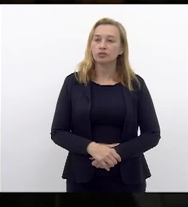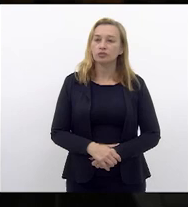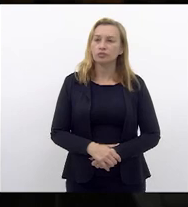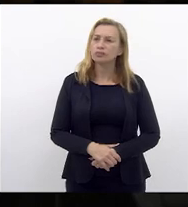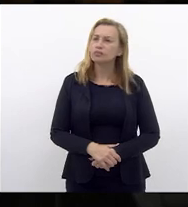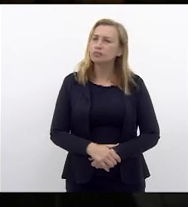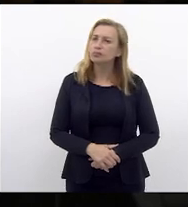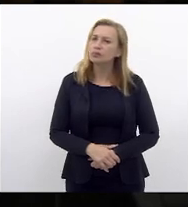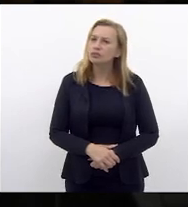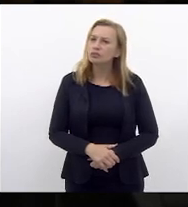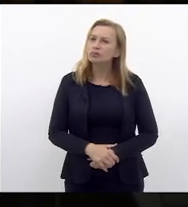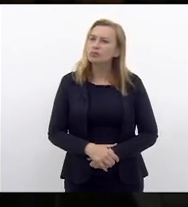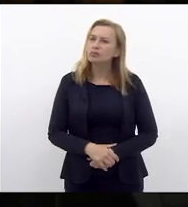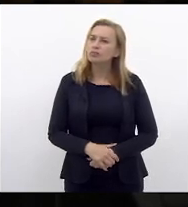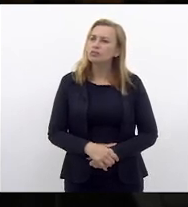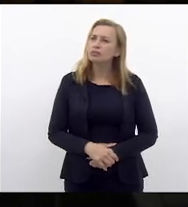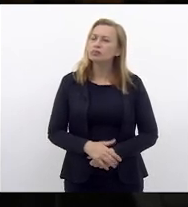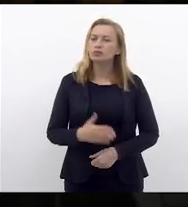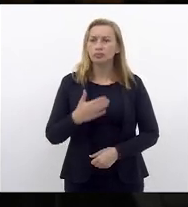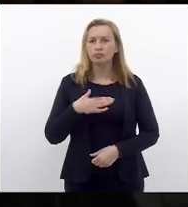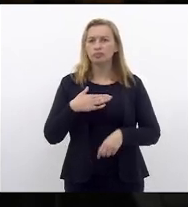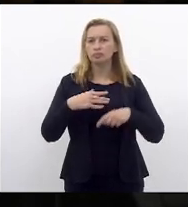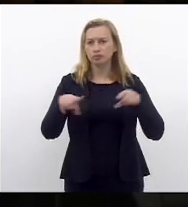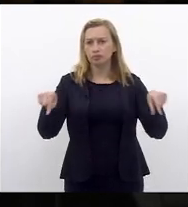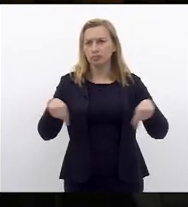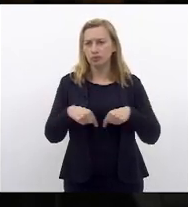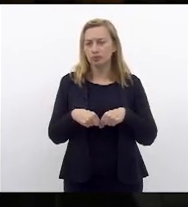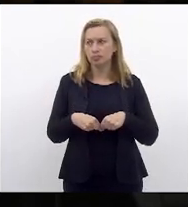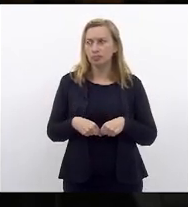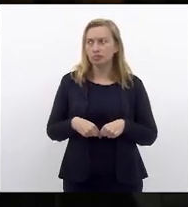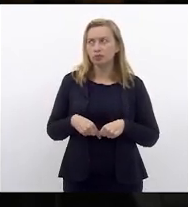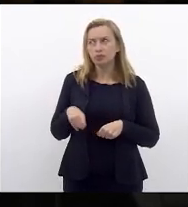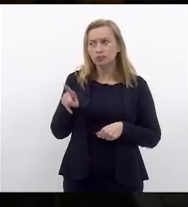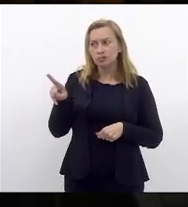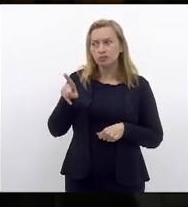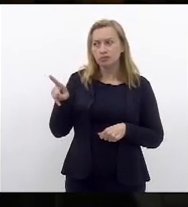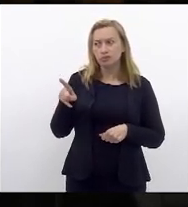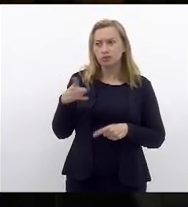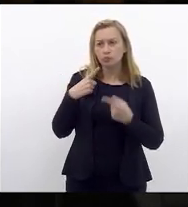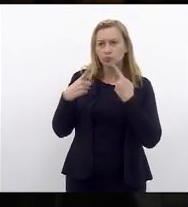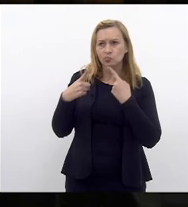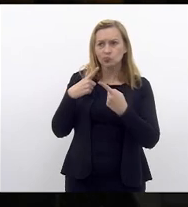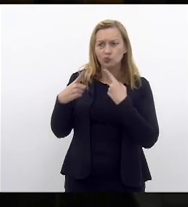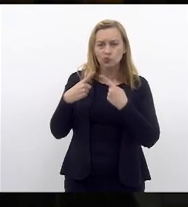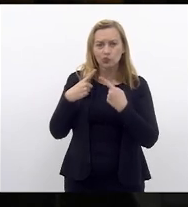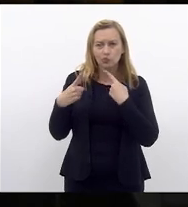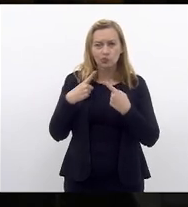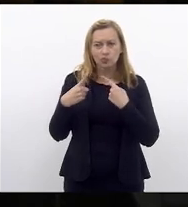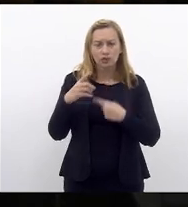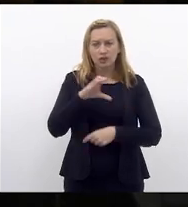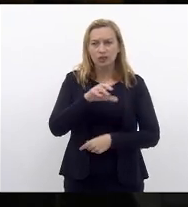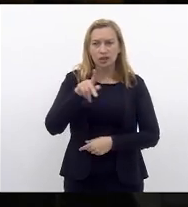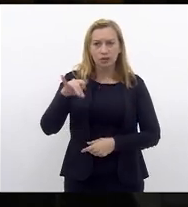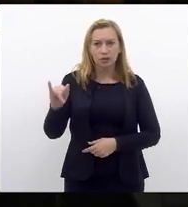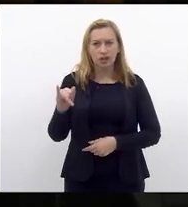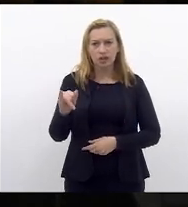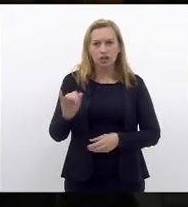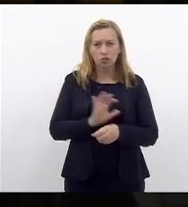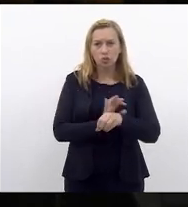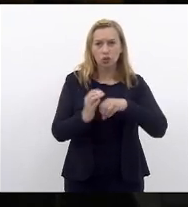tive eu no meu gabinete e estava lá um debate na CPI da